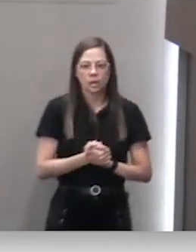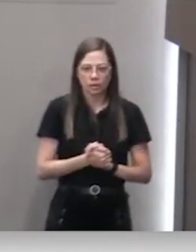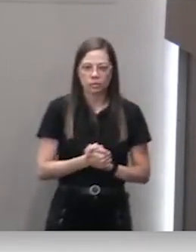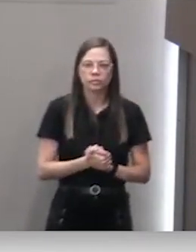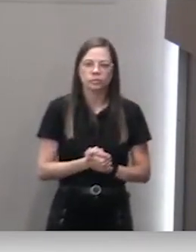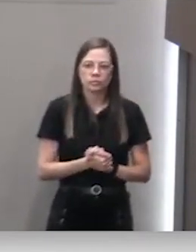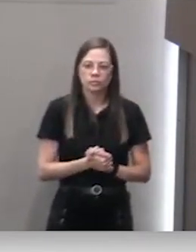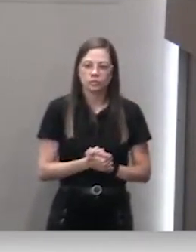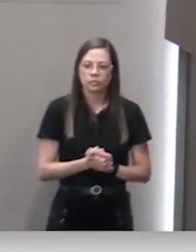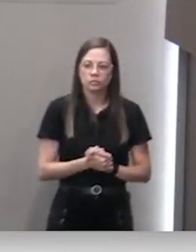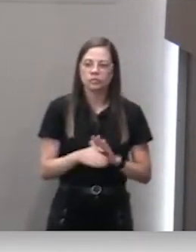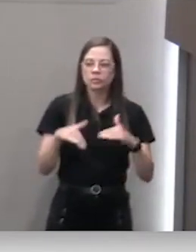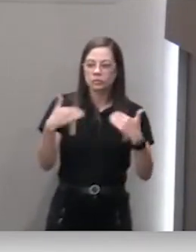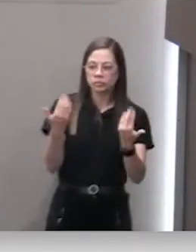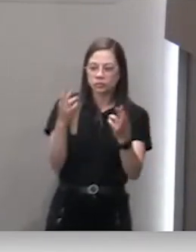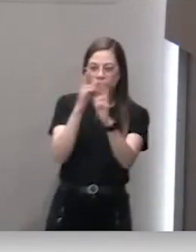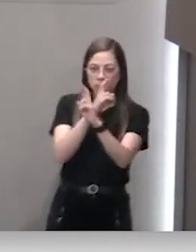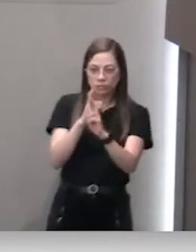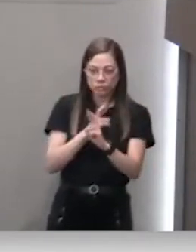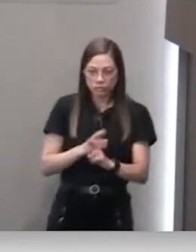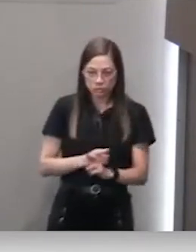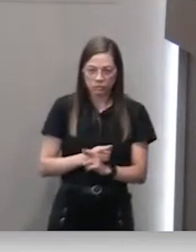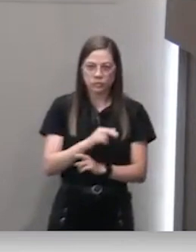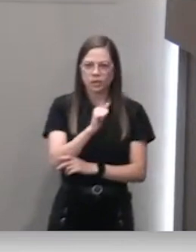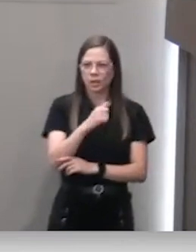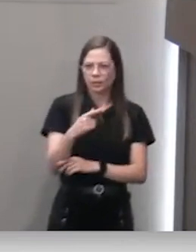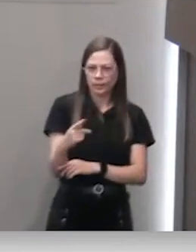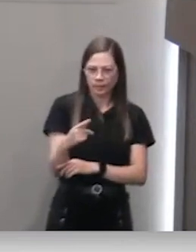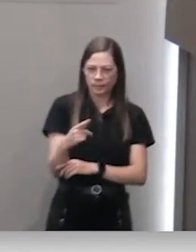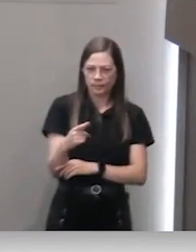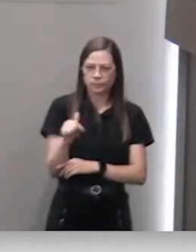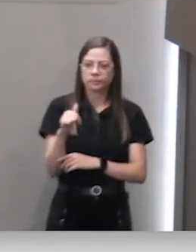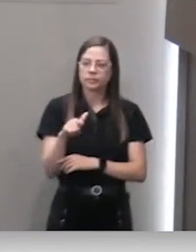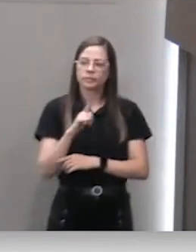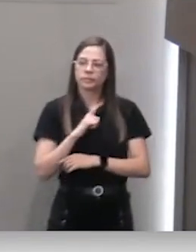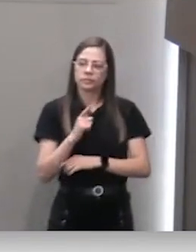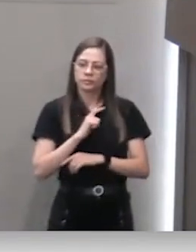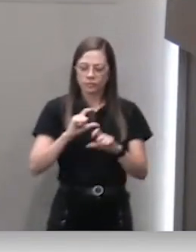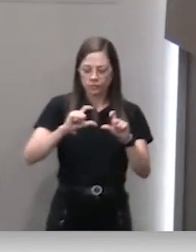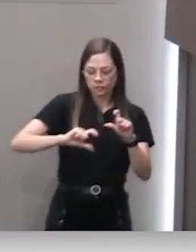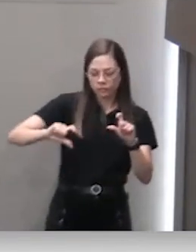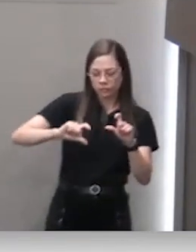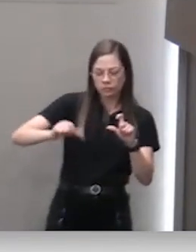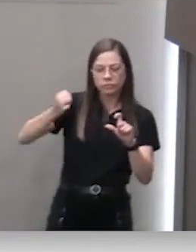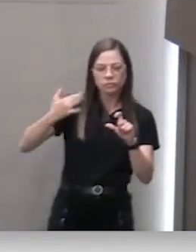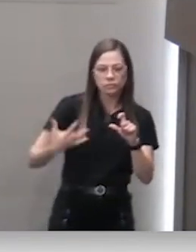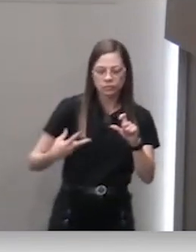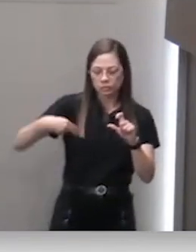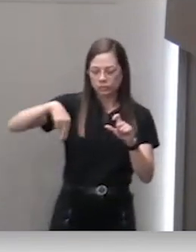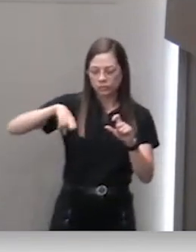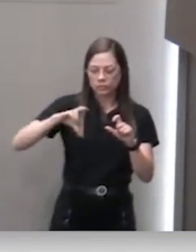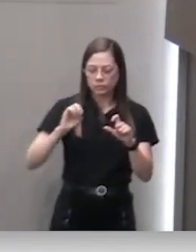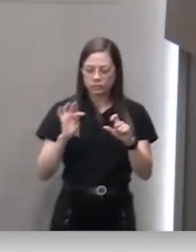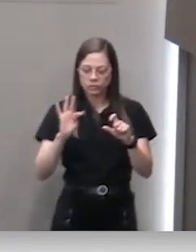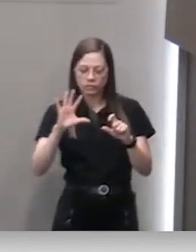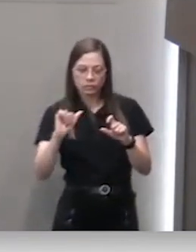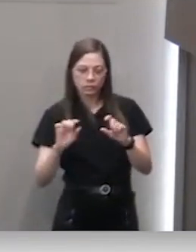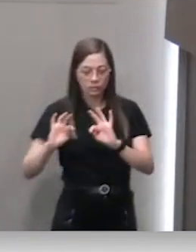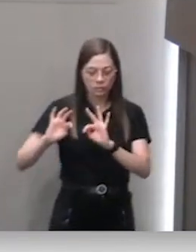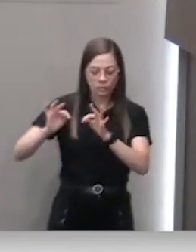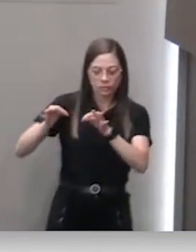mesmos pais. Em relação ao OAB, fez uma nota técnica longa, o OAB aqui de Passo Fundo,